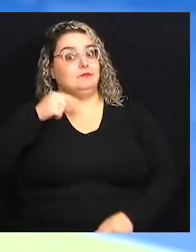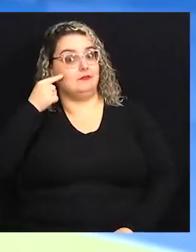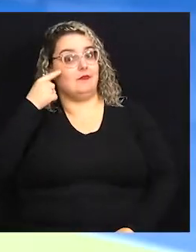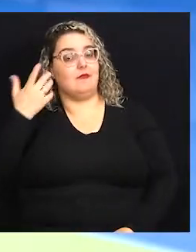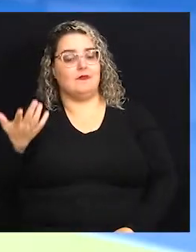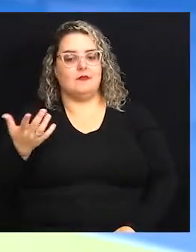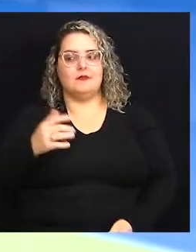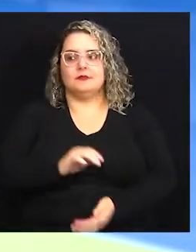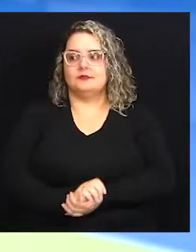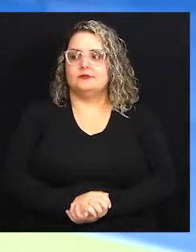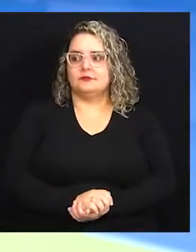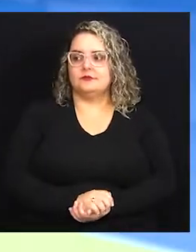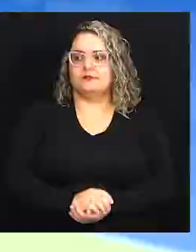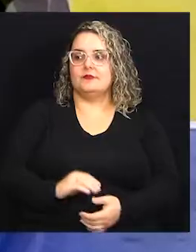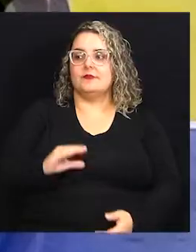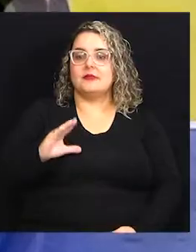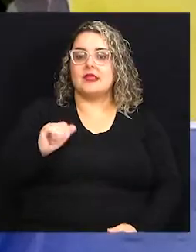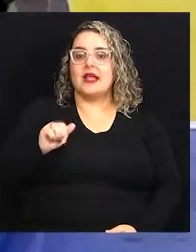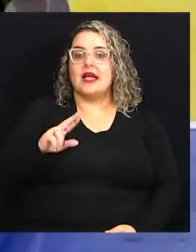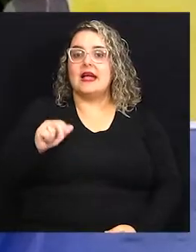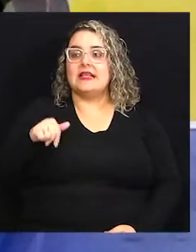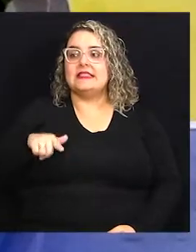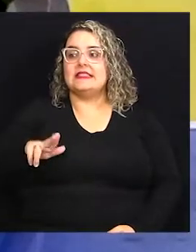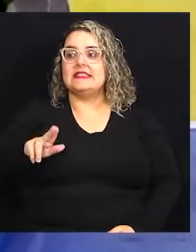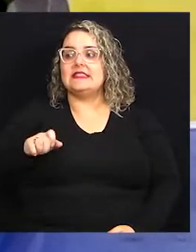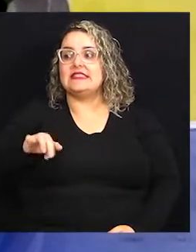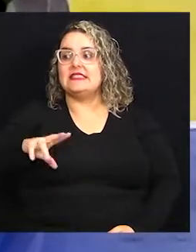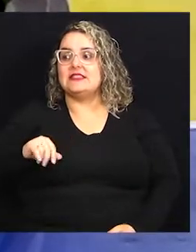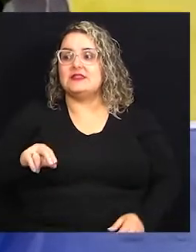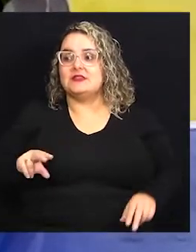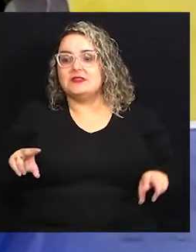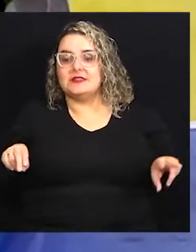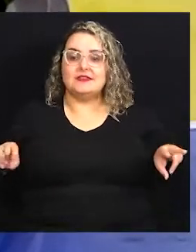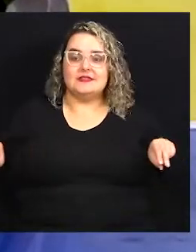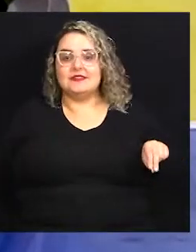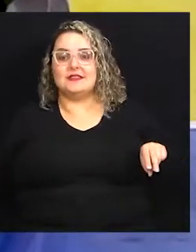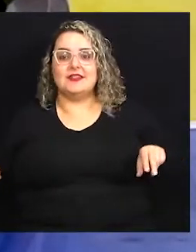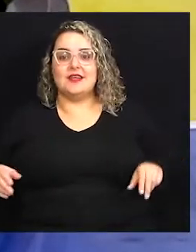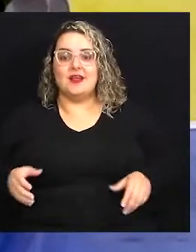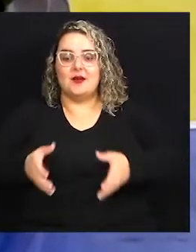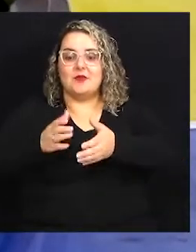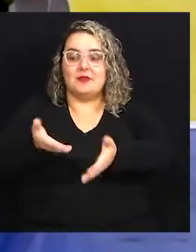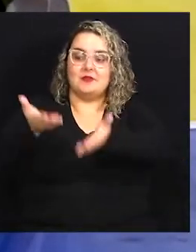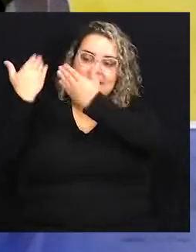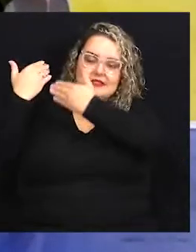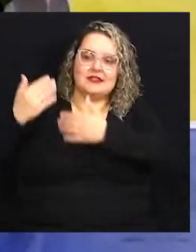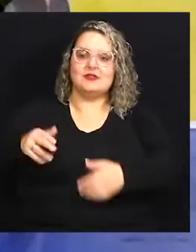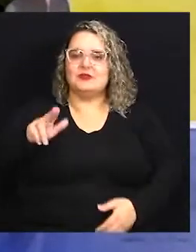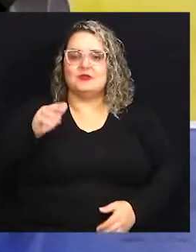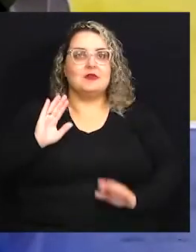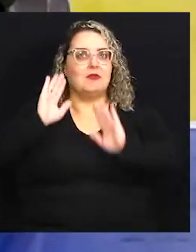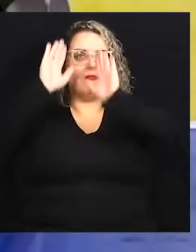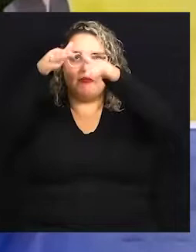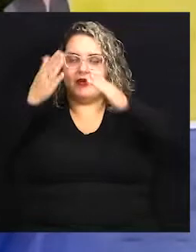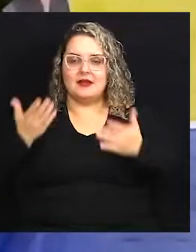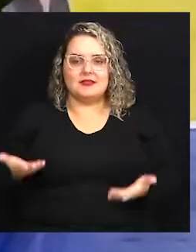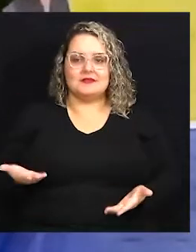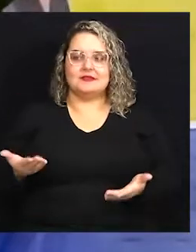no começo era Caranguejo, porque a bola só ia para trás, não caía para frente quando tinha que ir, né? Mas